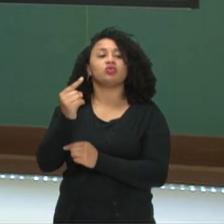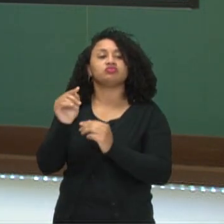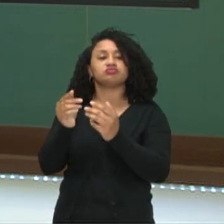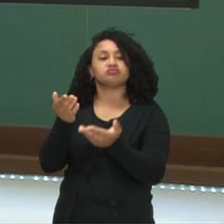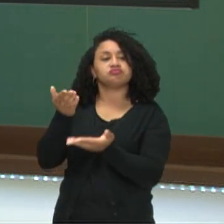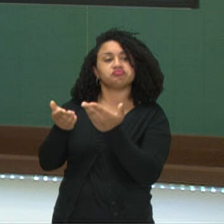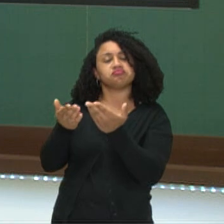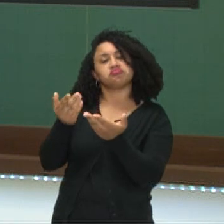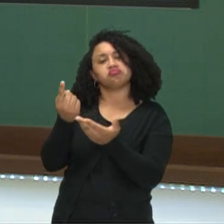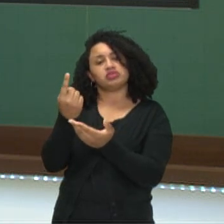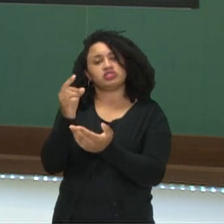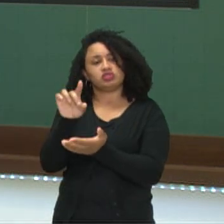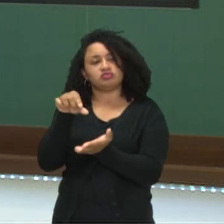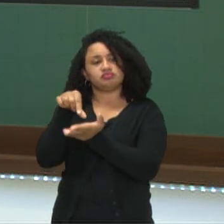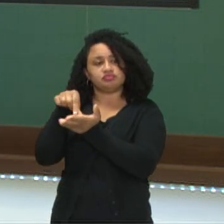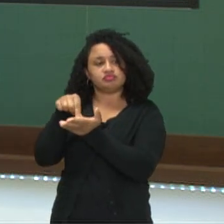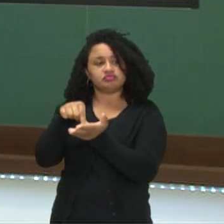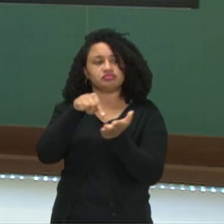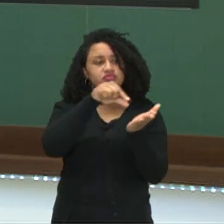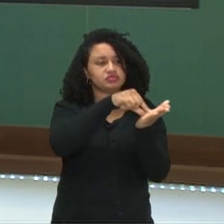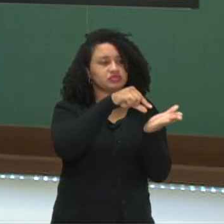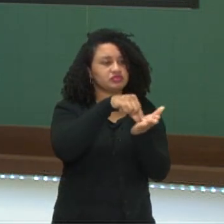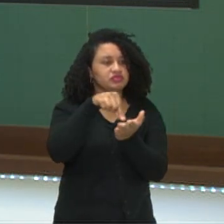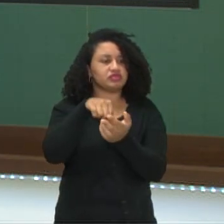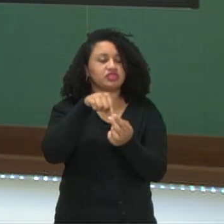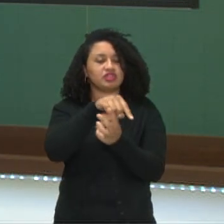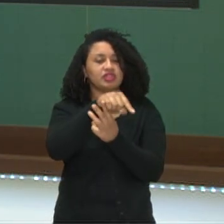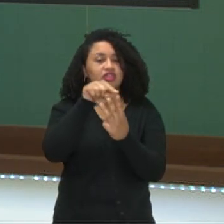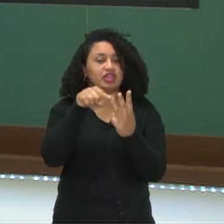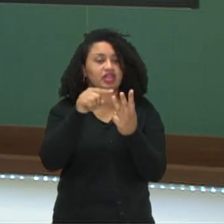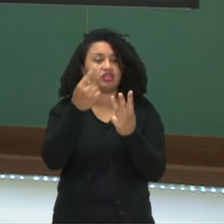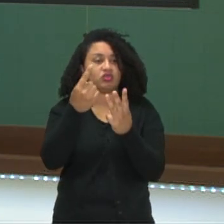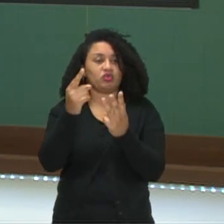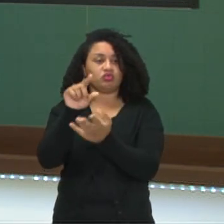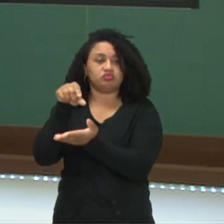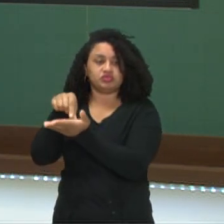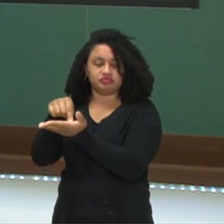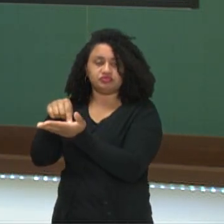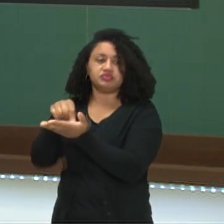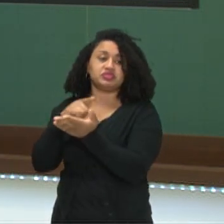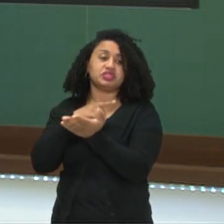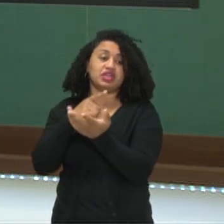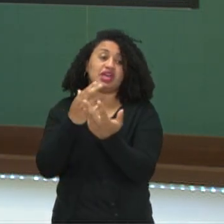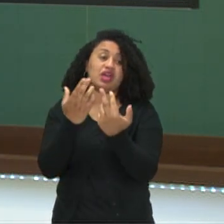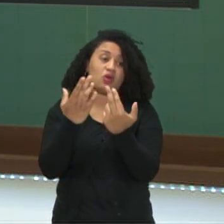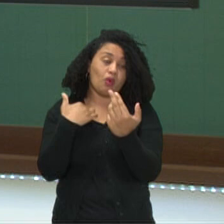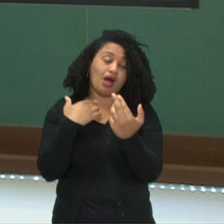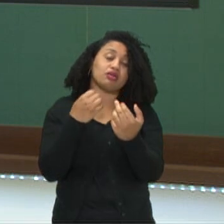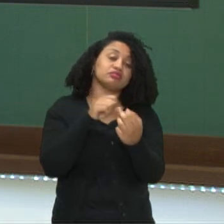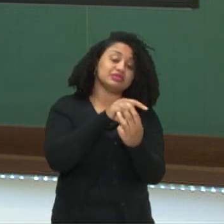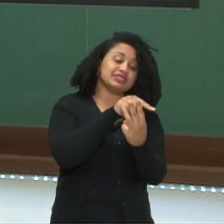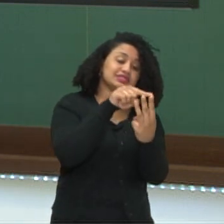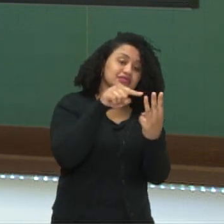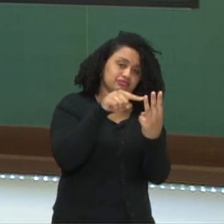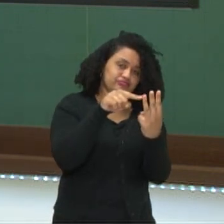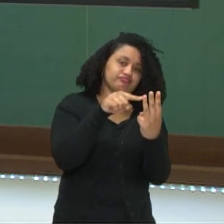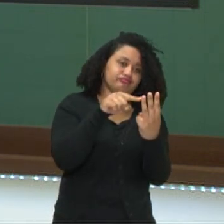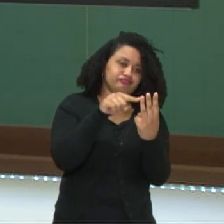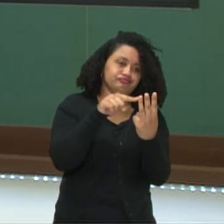equivalente, com uma só. Então transformar essas três em uma só, que tem o mesmo efeito que as três